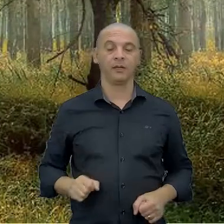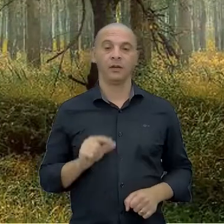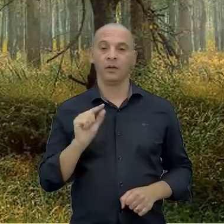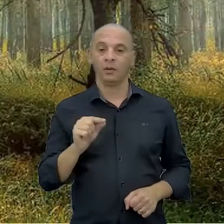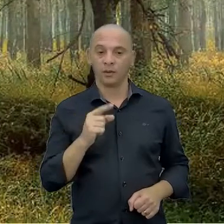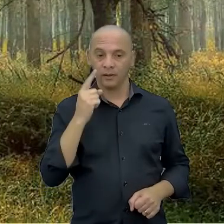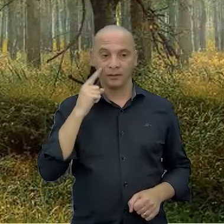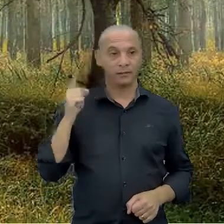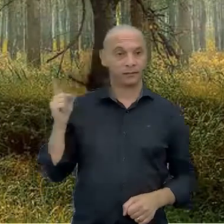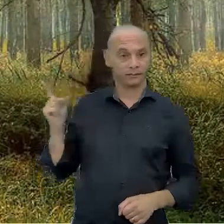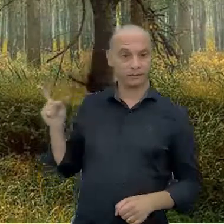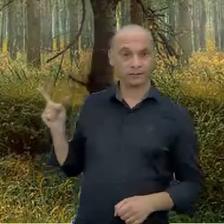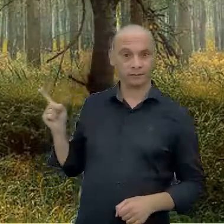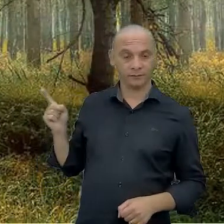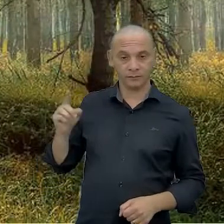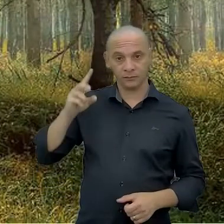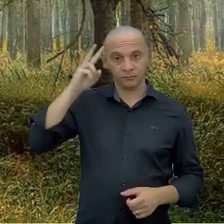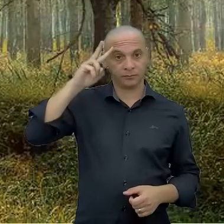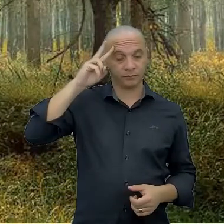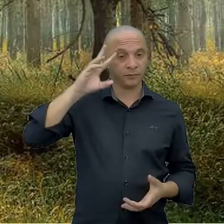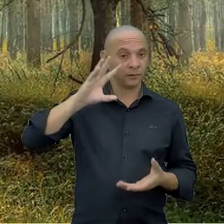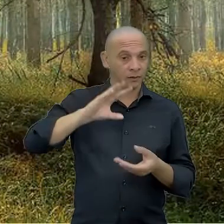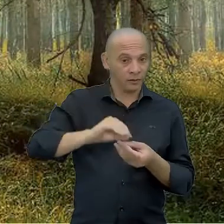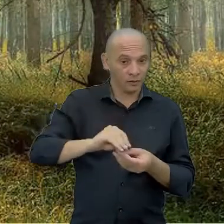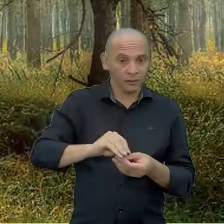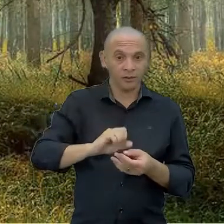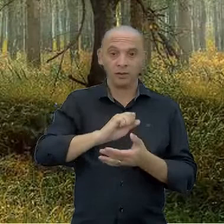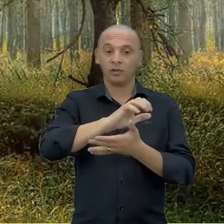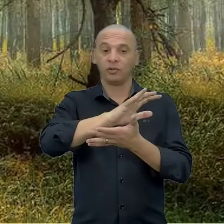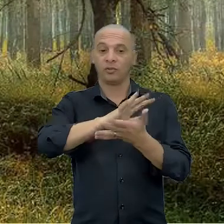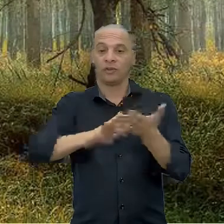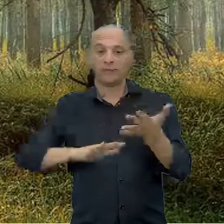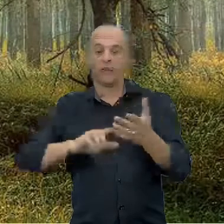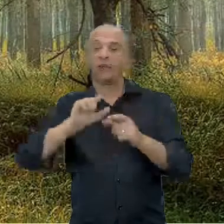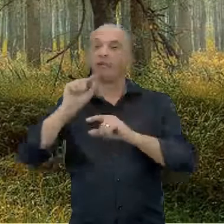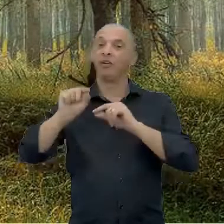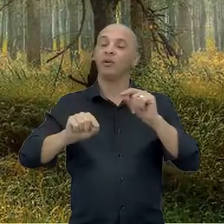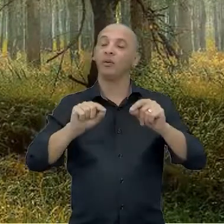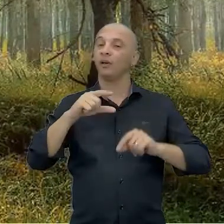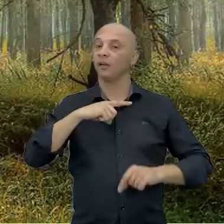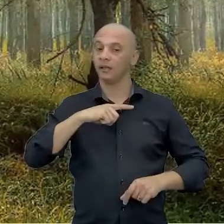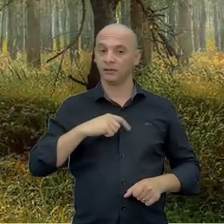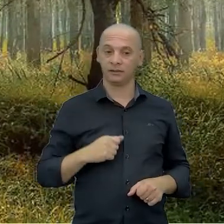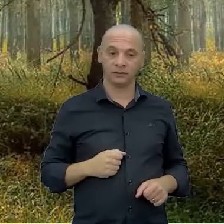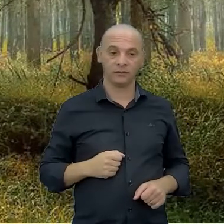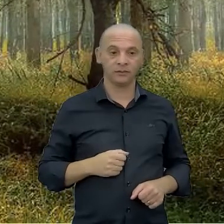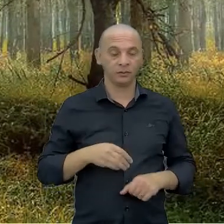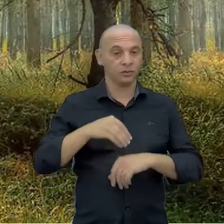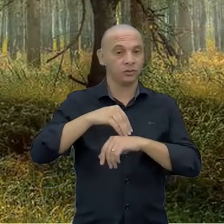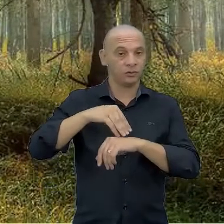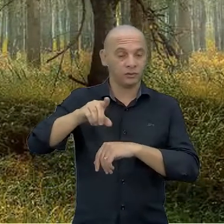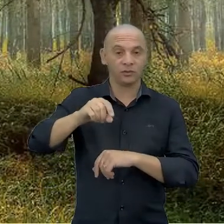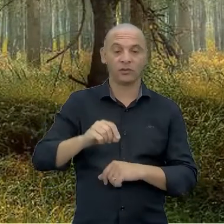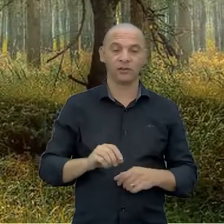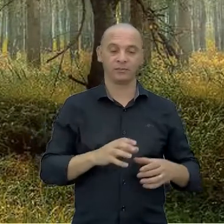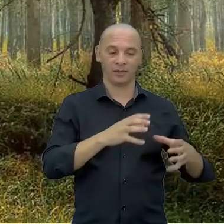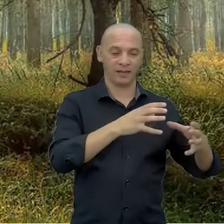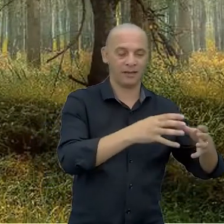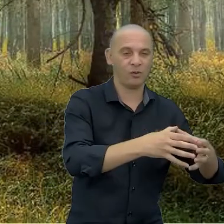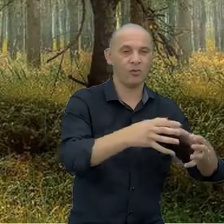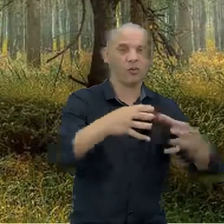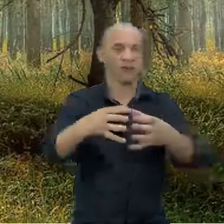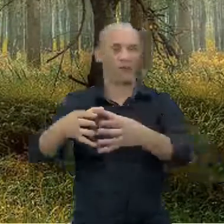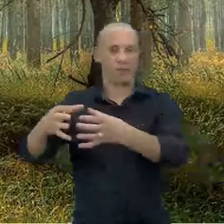Então temos aí a sistematização. Como atividade de sistematização, sugerimos que divida os estudantes